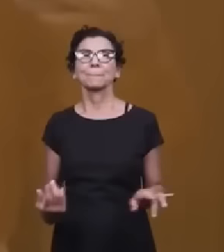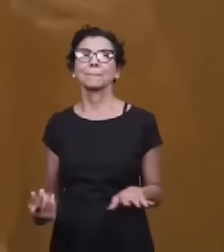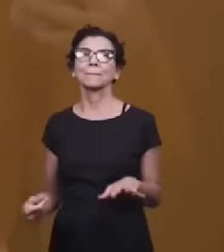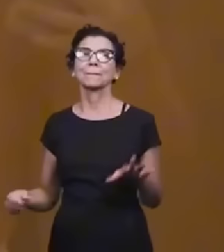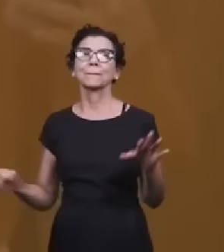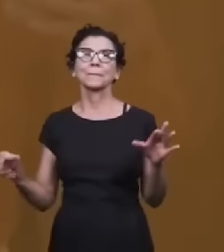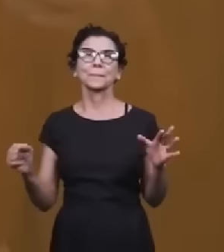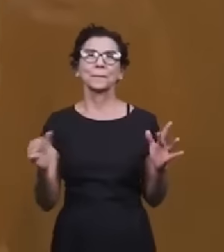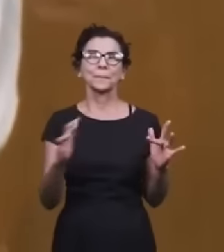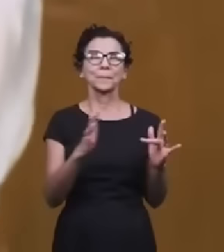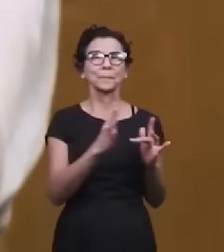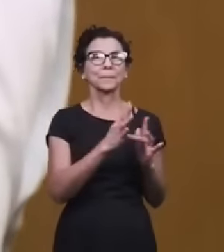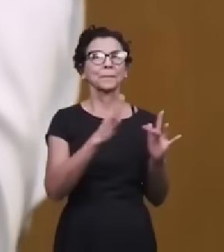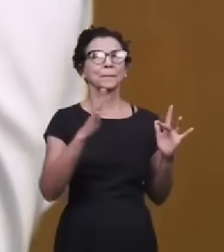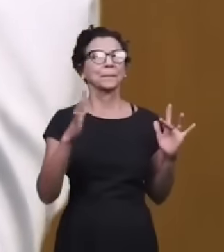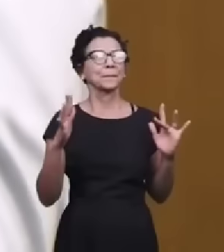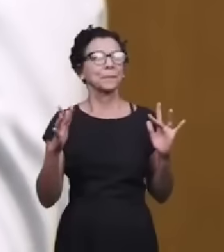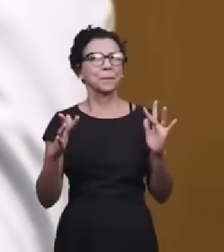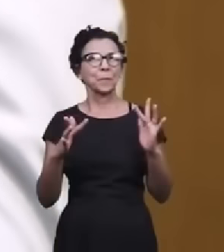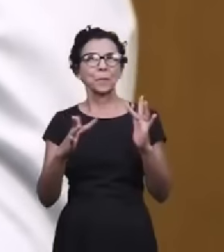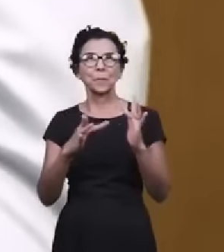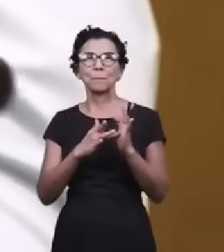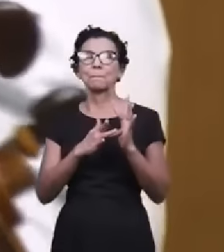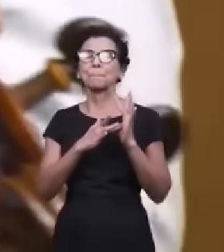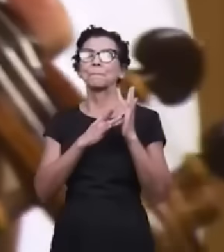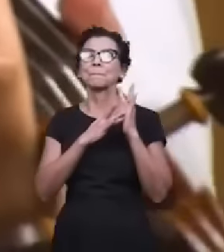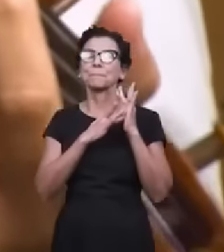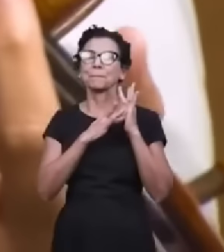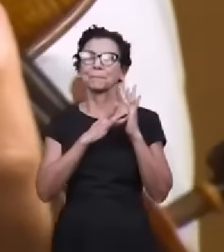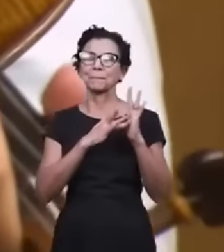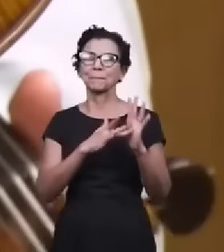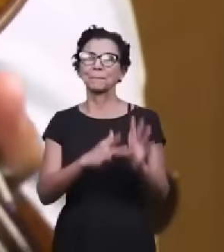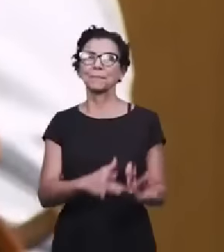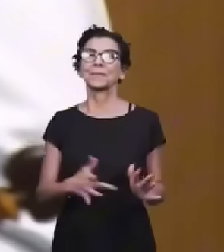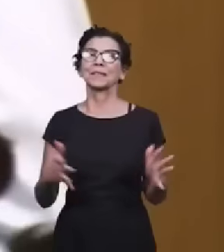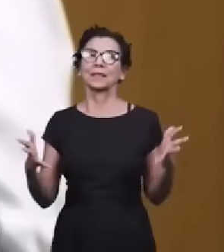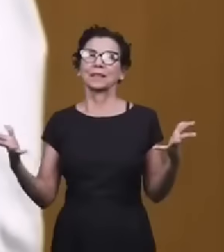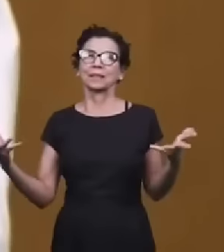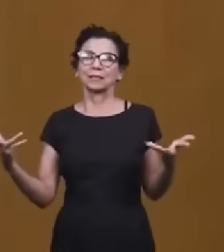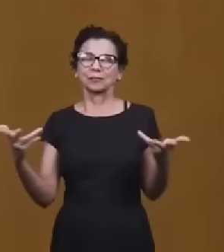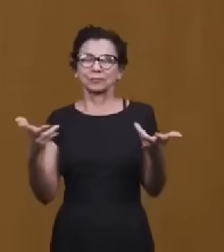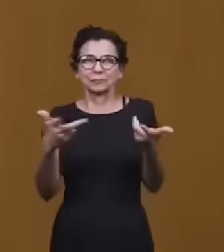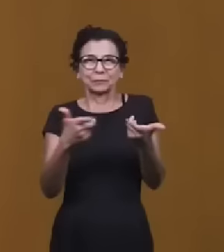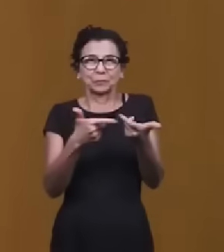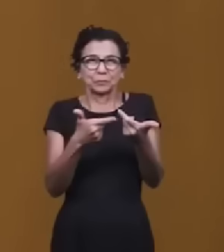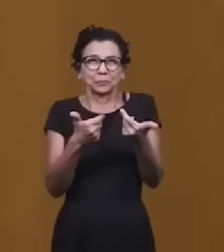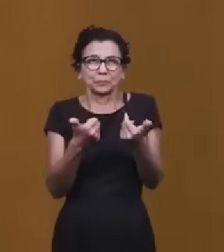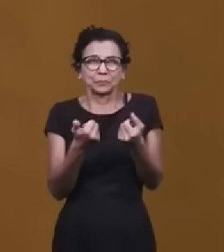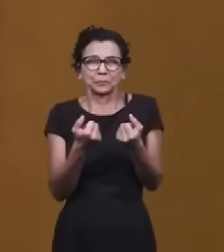brotou. Jesus é o lírio dos vales, rosa de